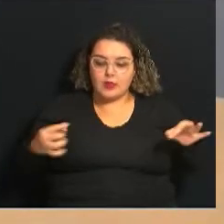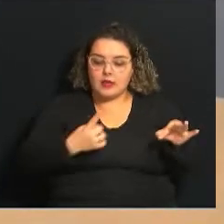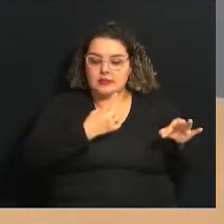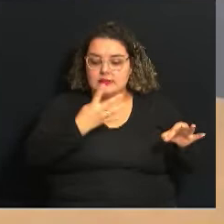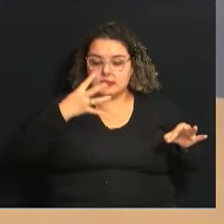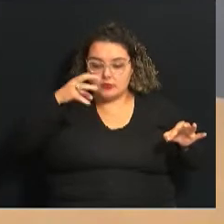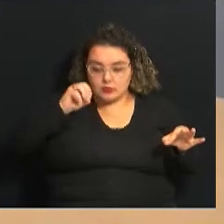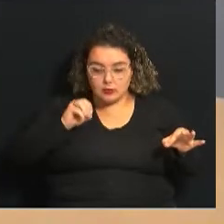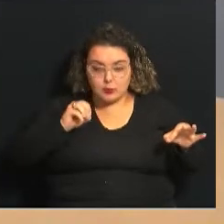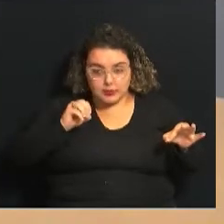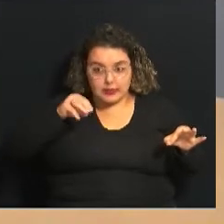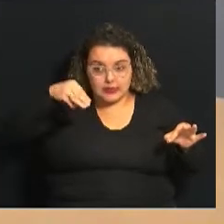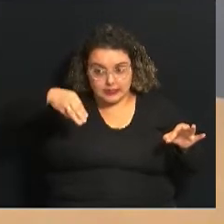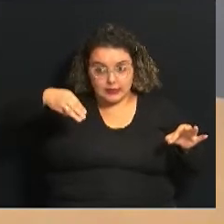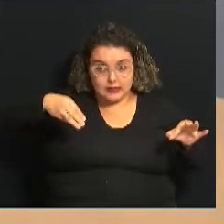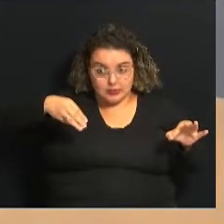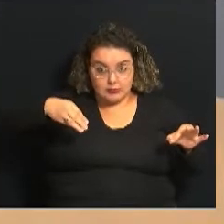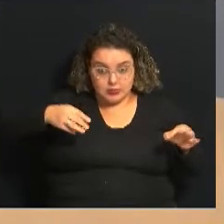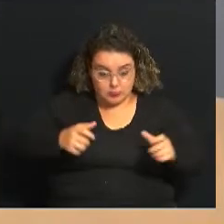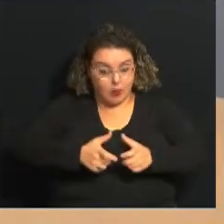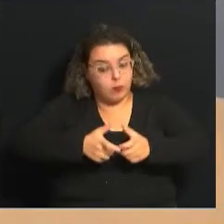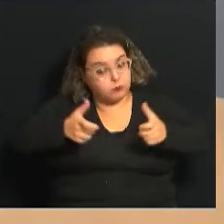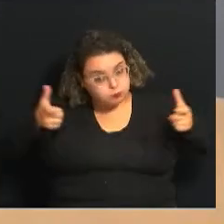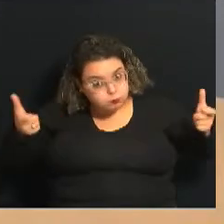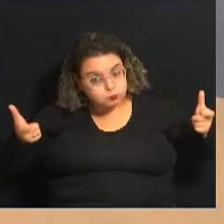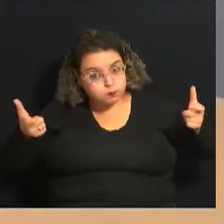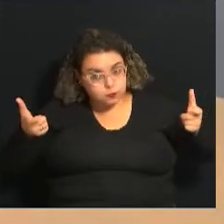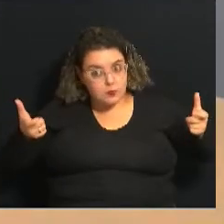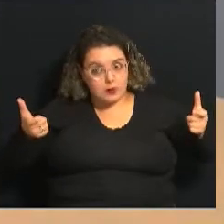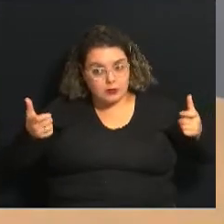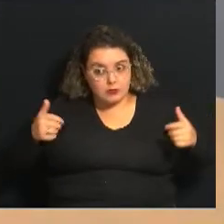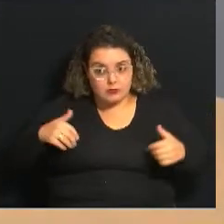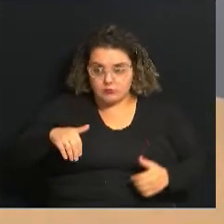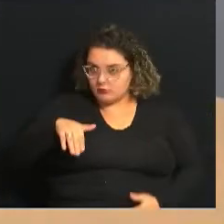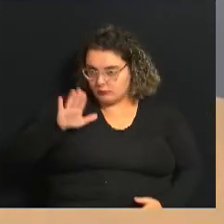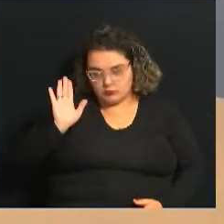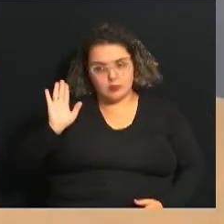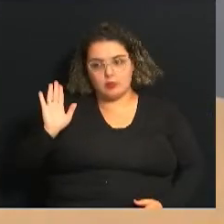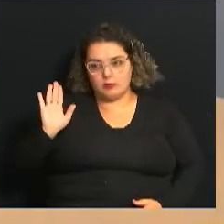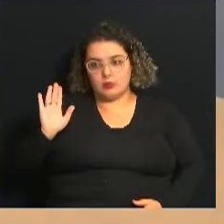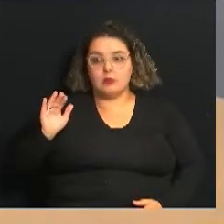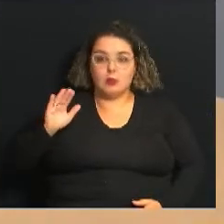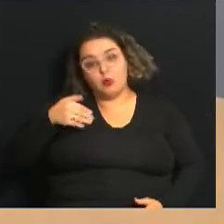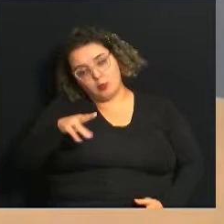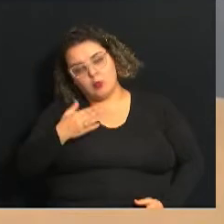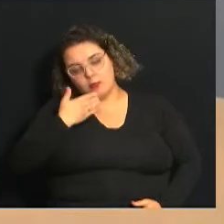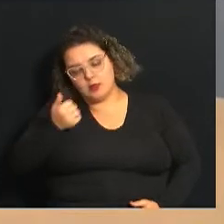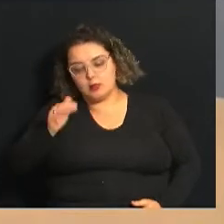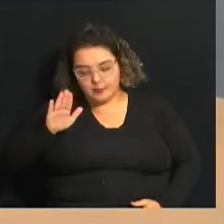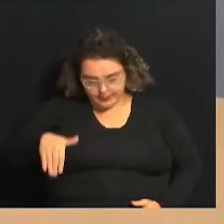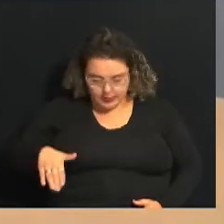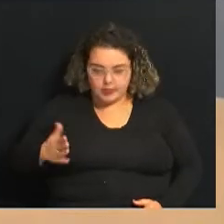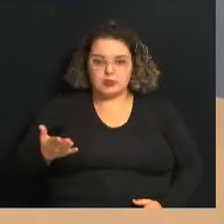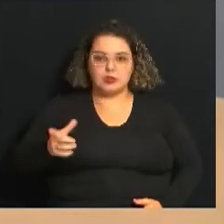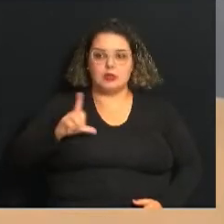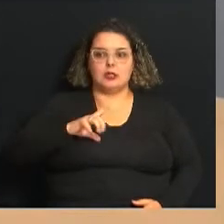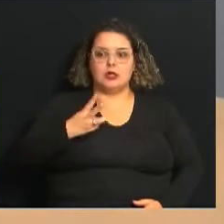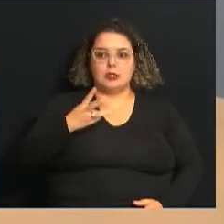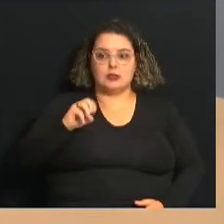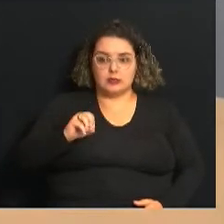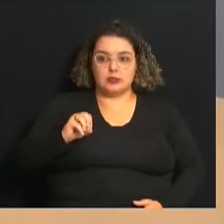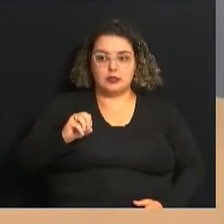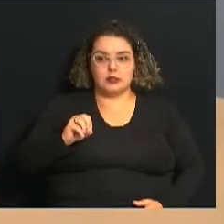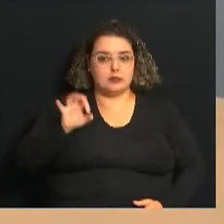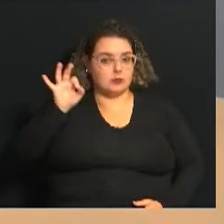é um corpo rochoso grande, né? Para cima, nós temos, ou melhor, para baixo, nós só temos cerca de 30% mapeado.